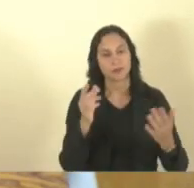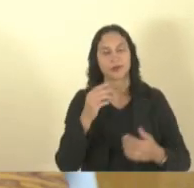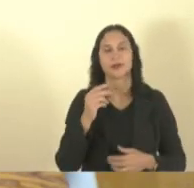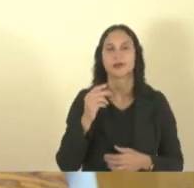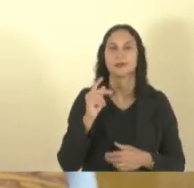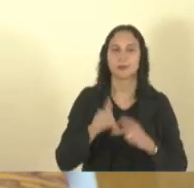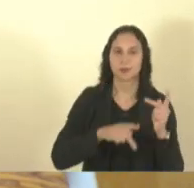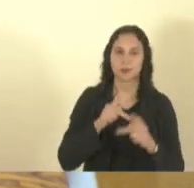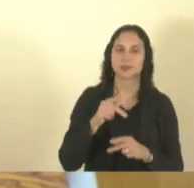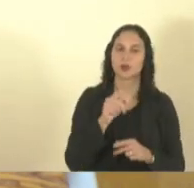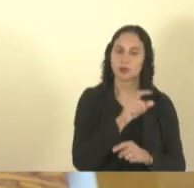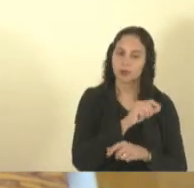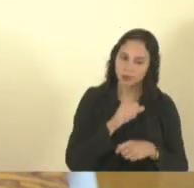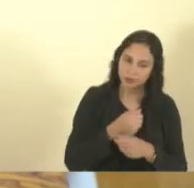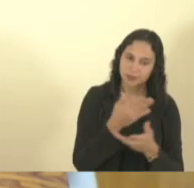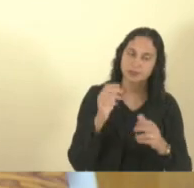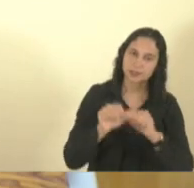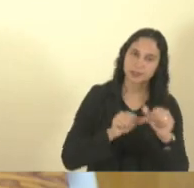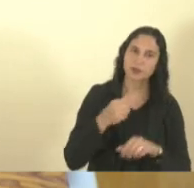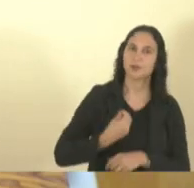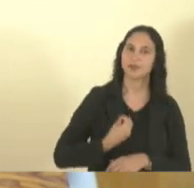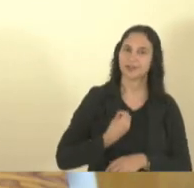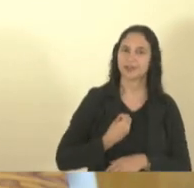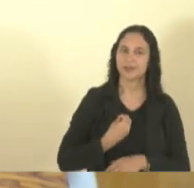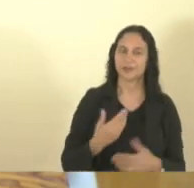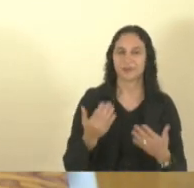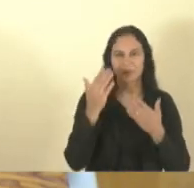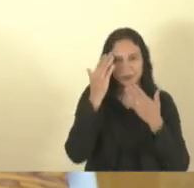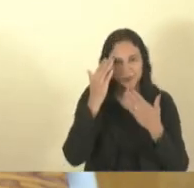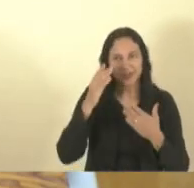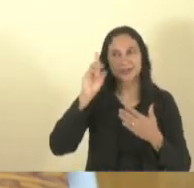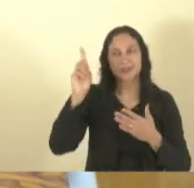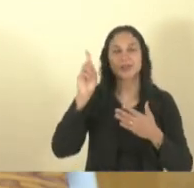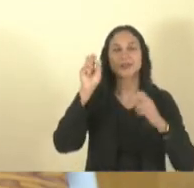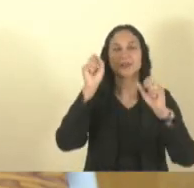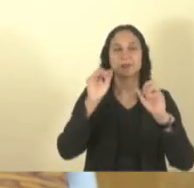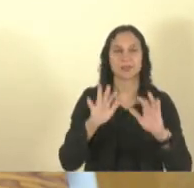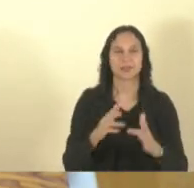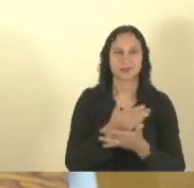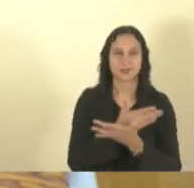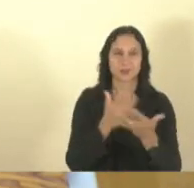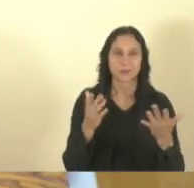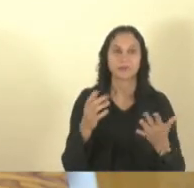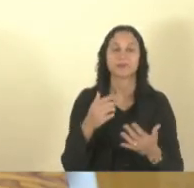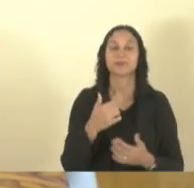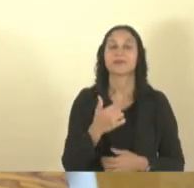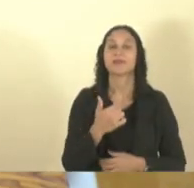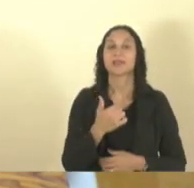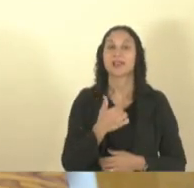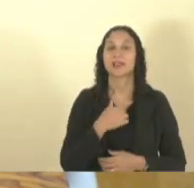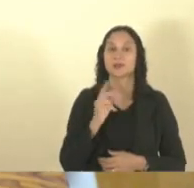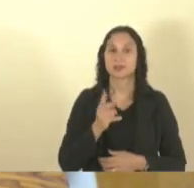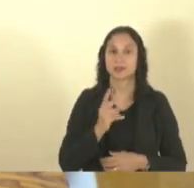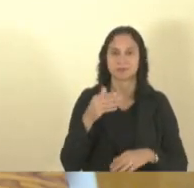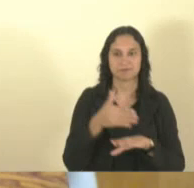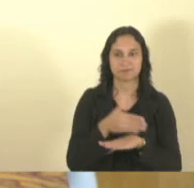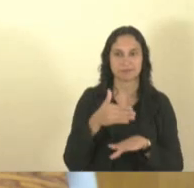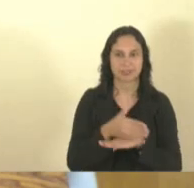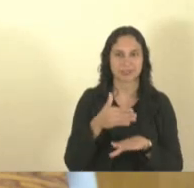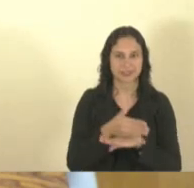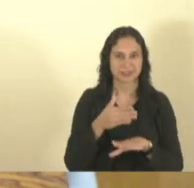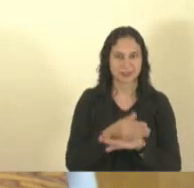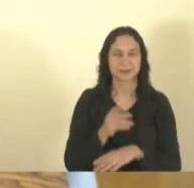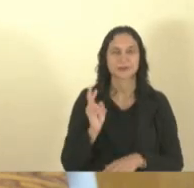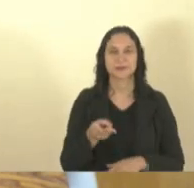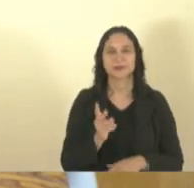capixaba. E então, muito obrigado, Deus abençoe a todos. Eu geralmente, quando participo de alguns eventos, o Davi fez a honra aí